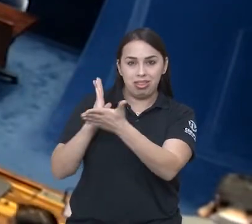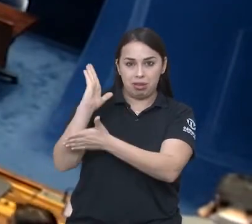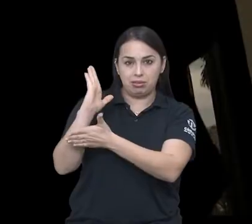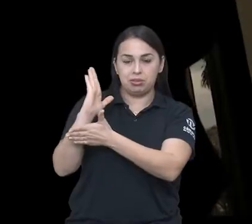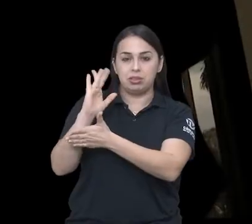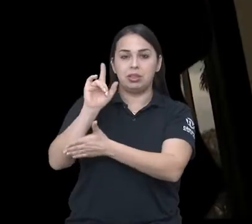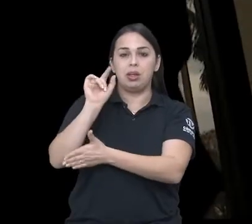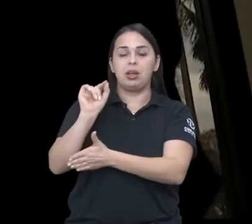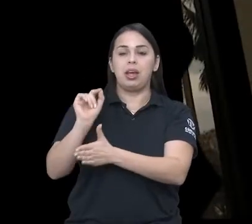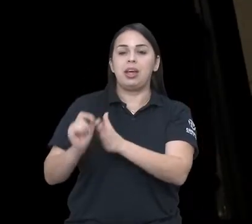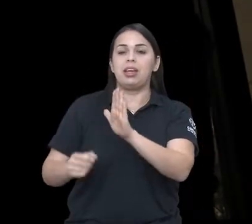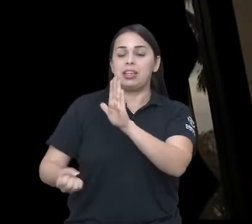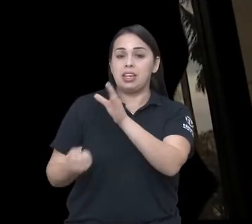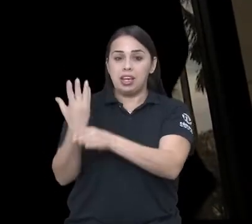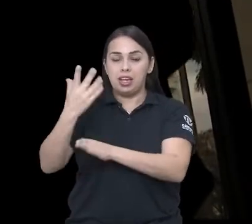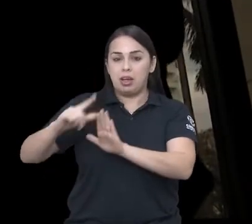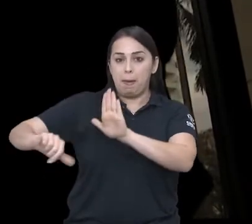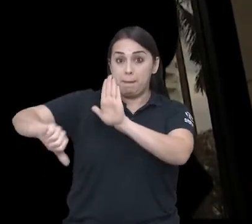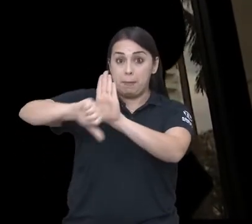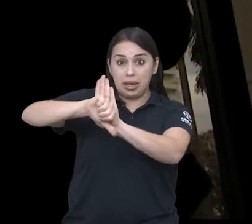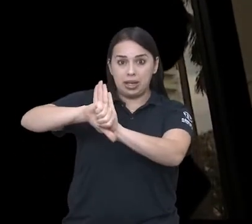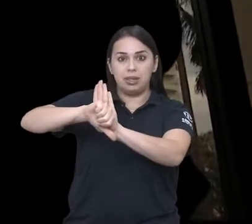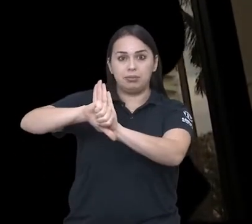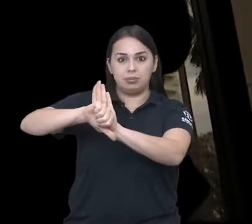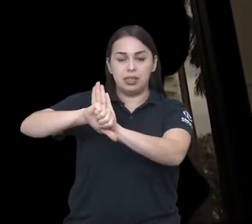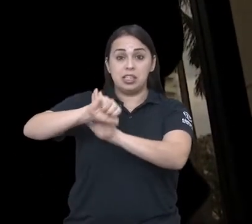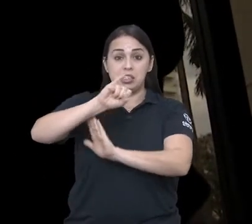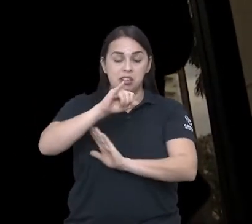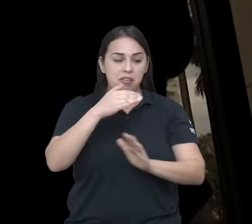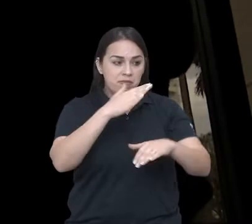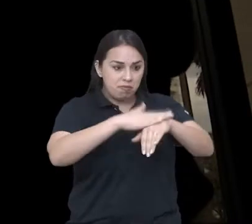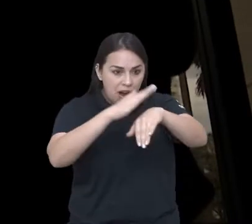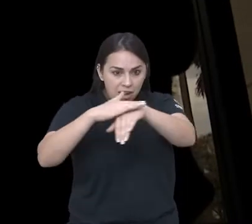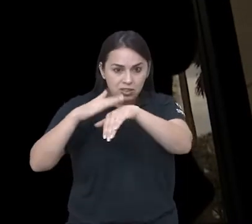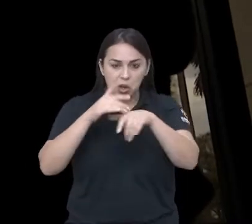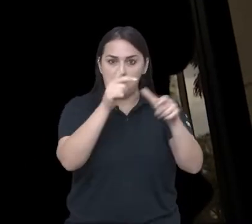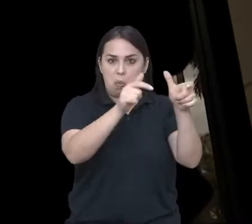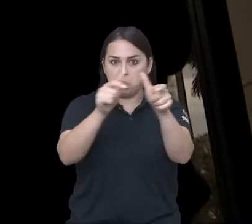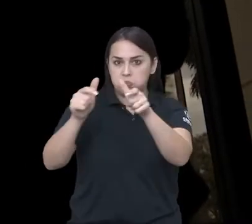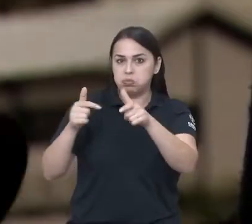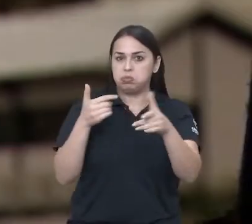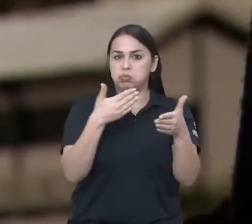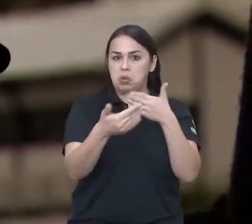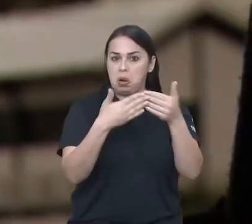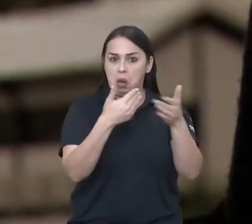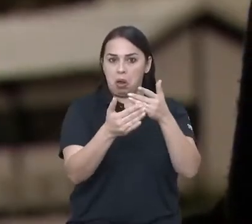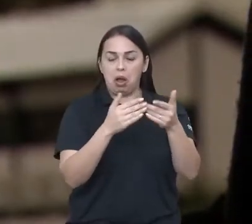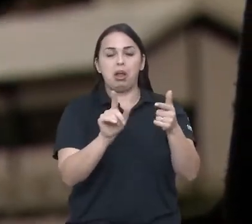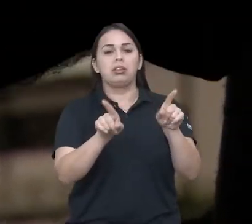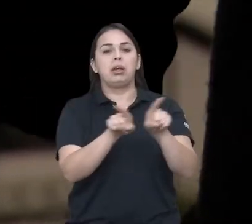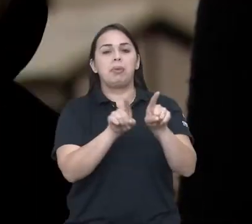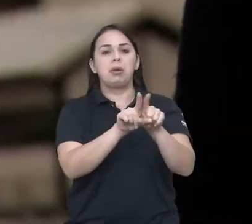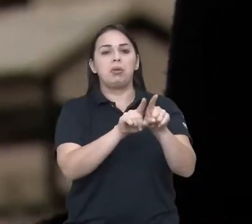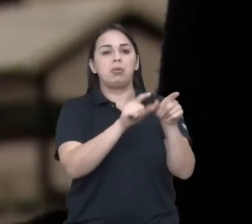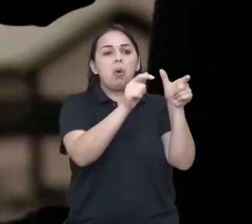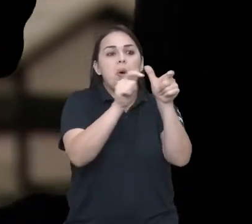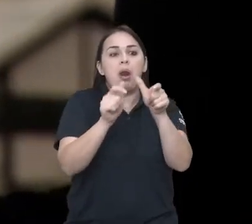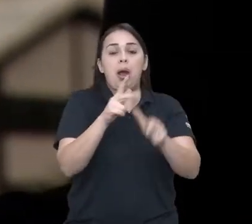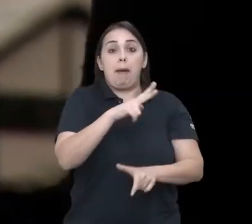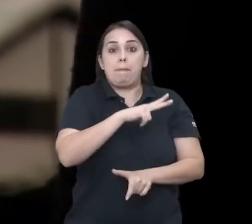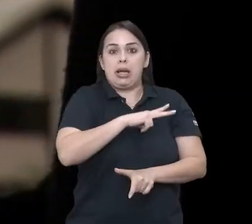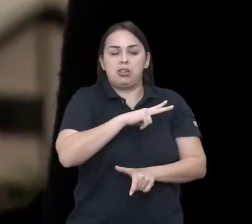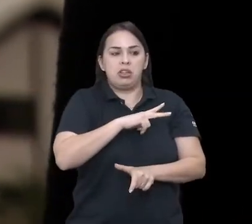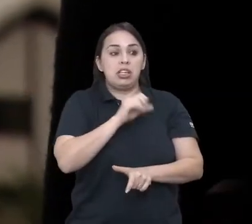de lei que cria um tipo penal para a conduta de injúria racial praticada nestes locais ou em espaços privados abertos